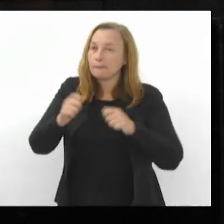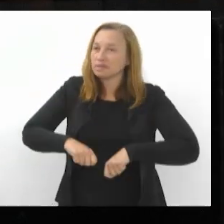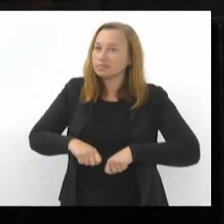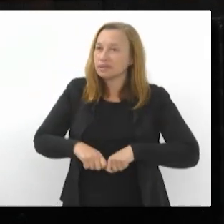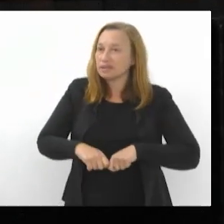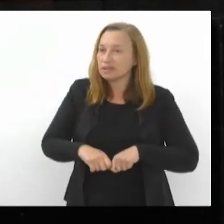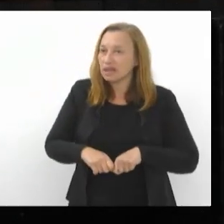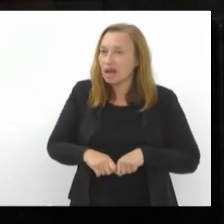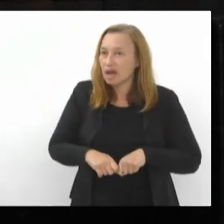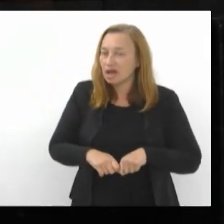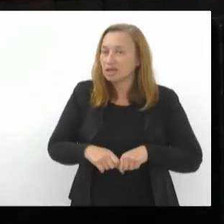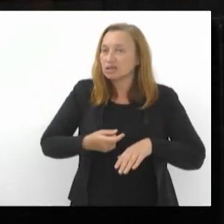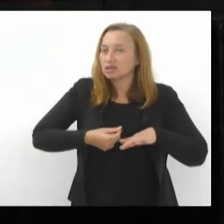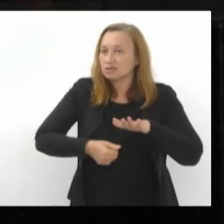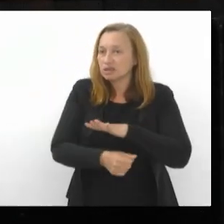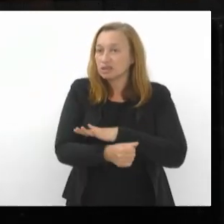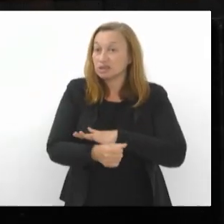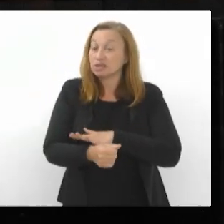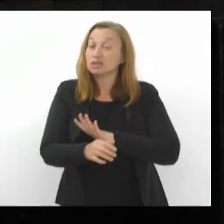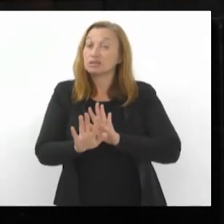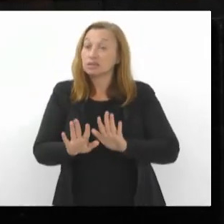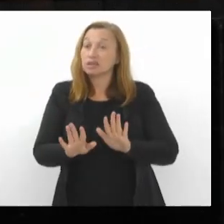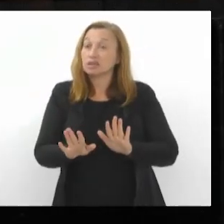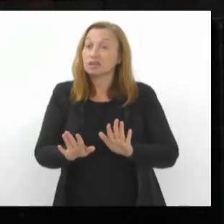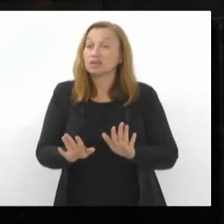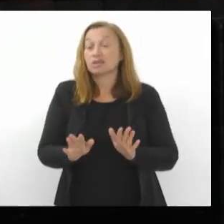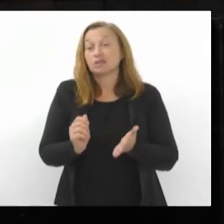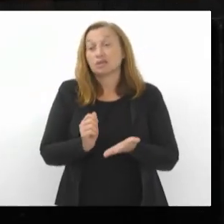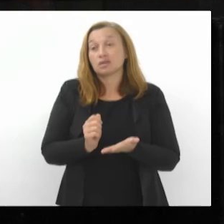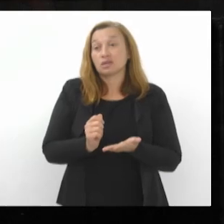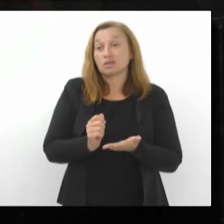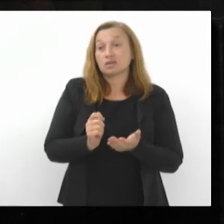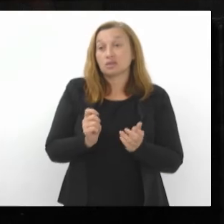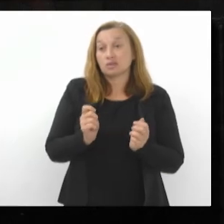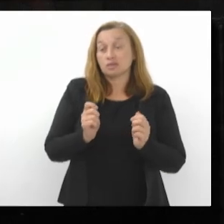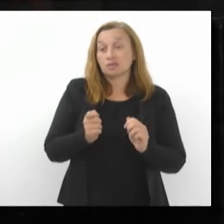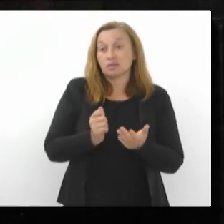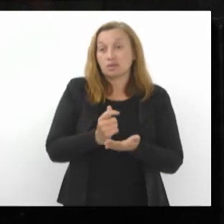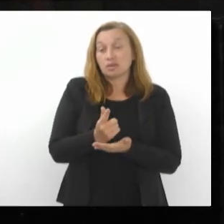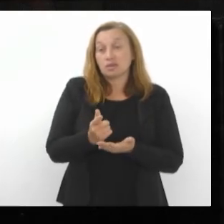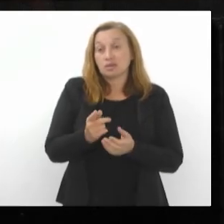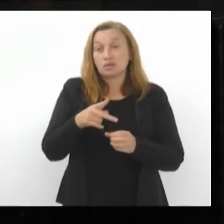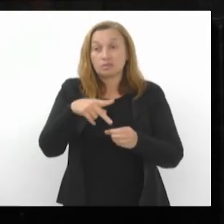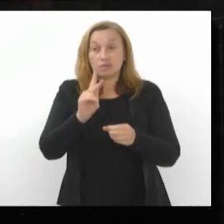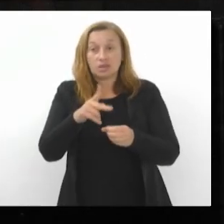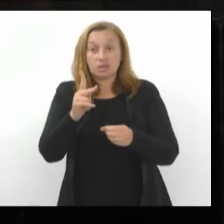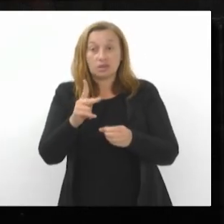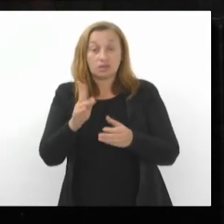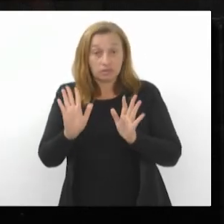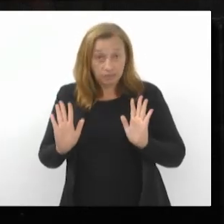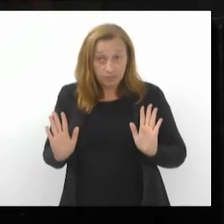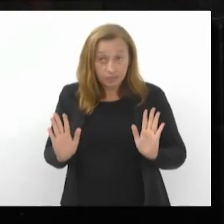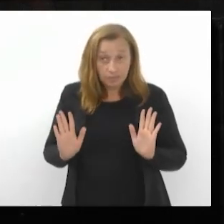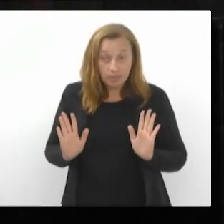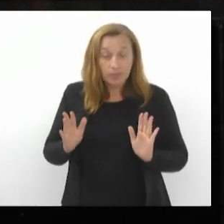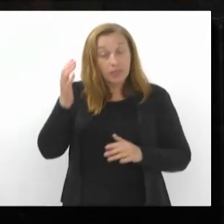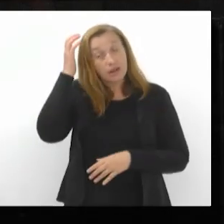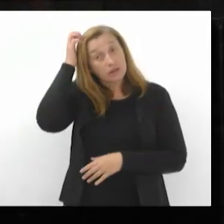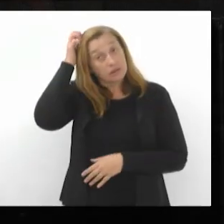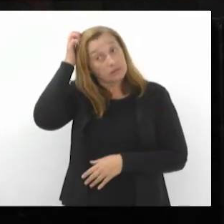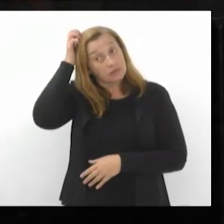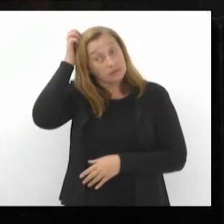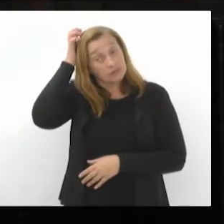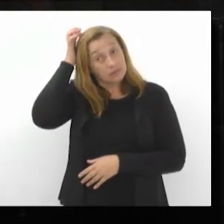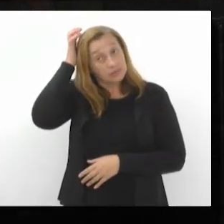créditos das compensações, leia-se royalty participação especiais, e